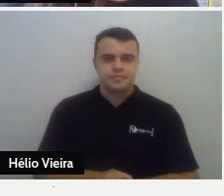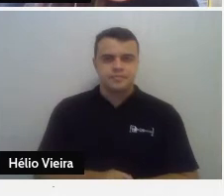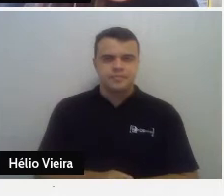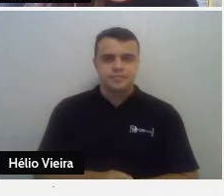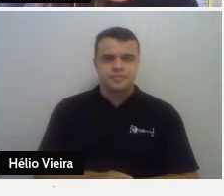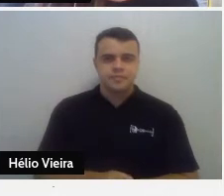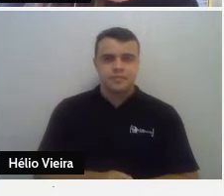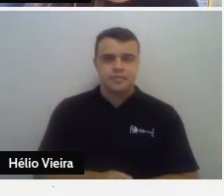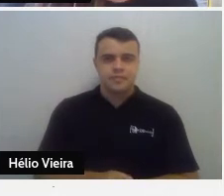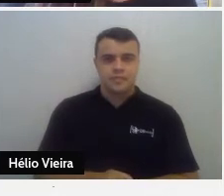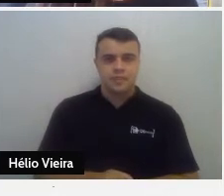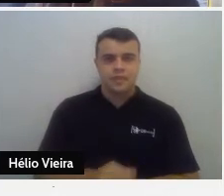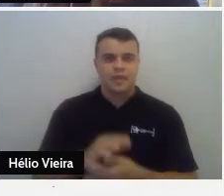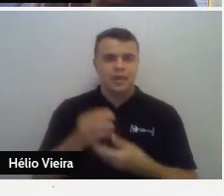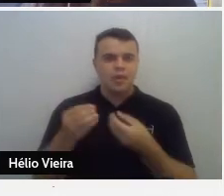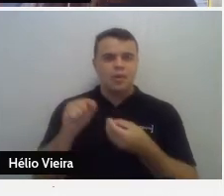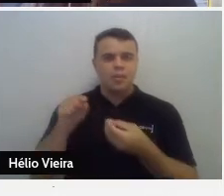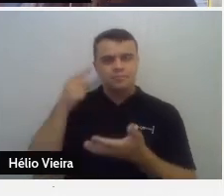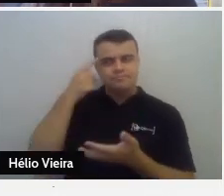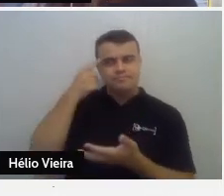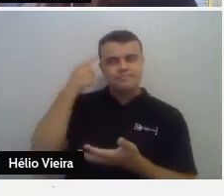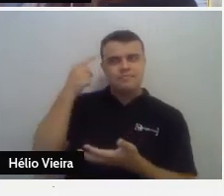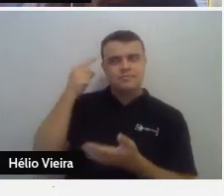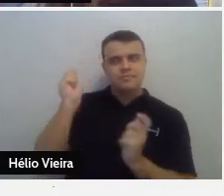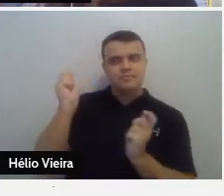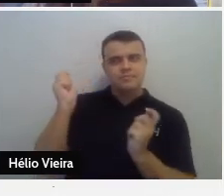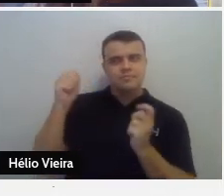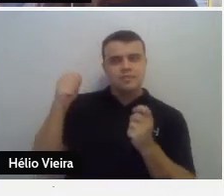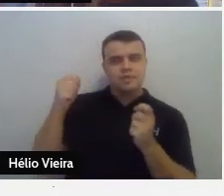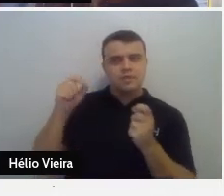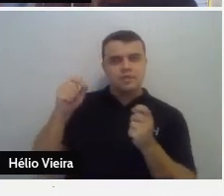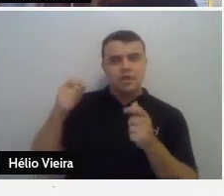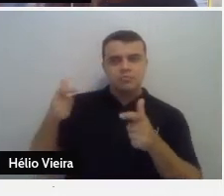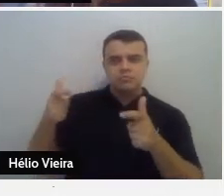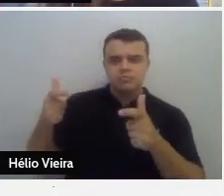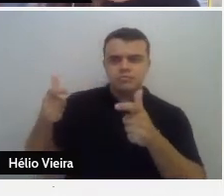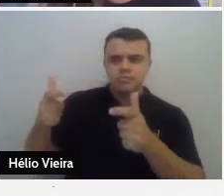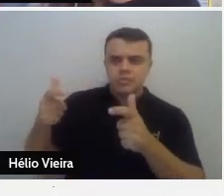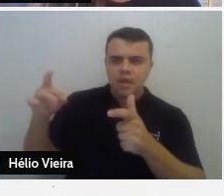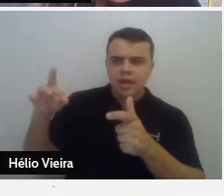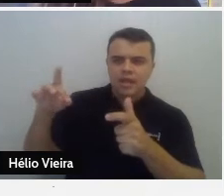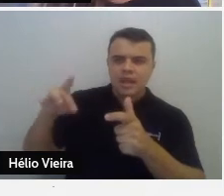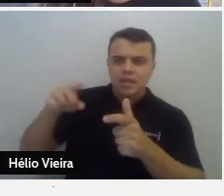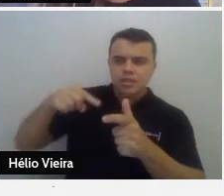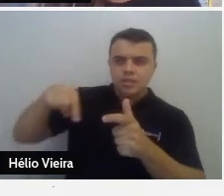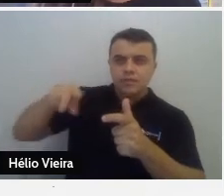O metaverso é a ideia de poder, de uma realidade